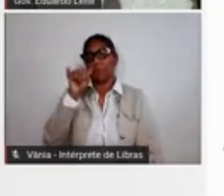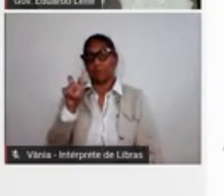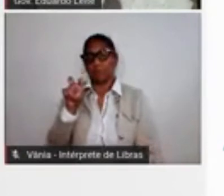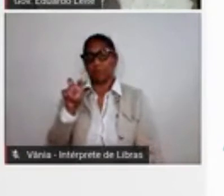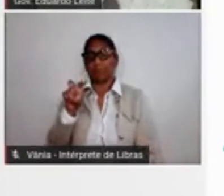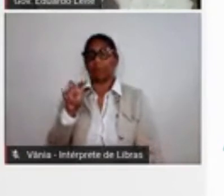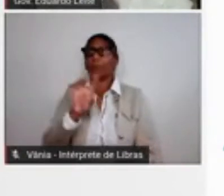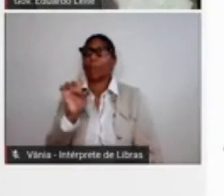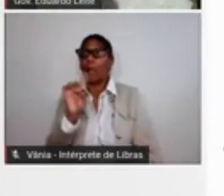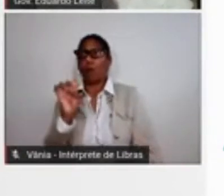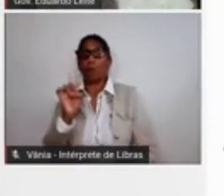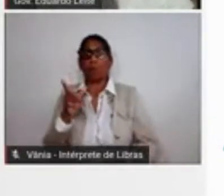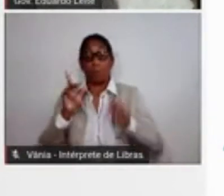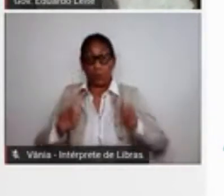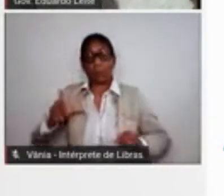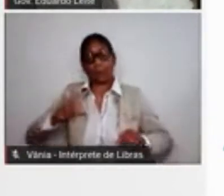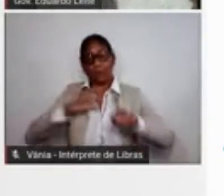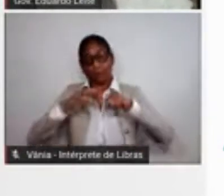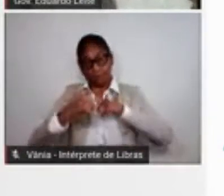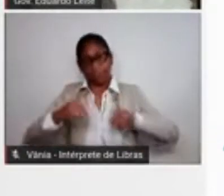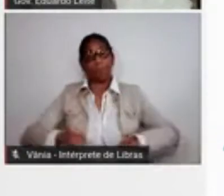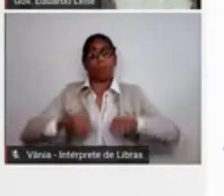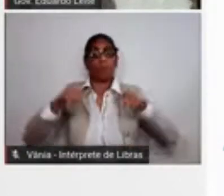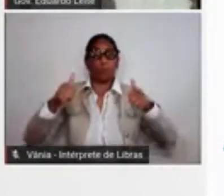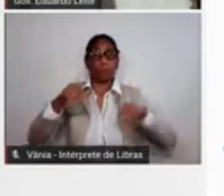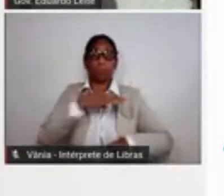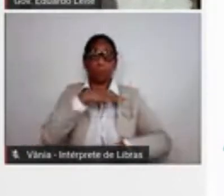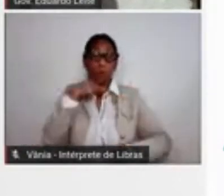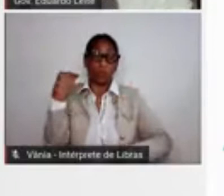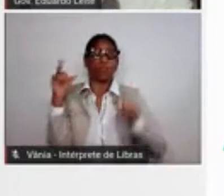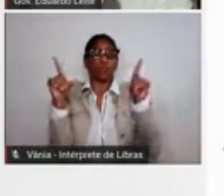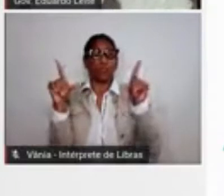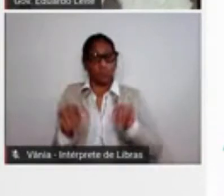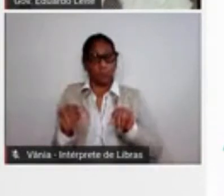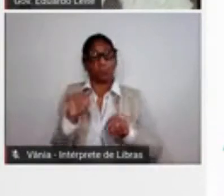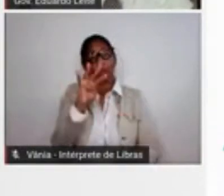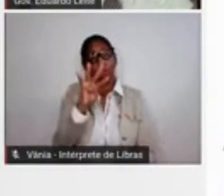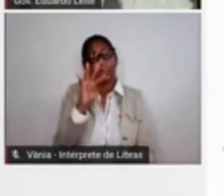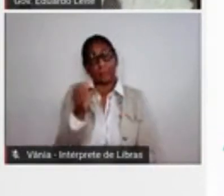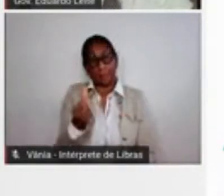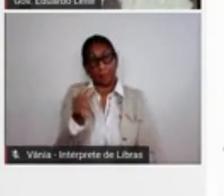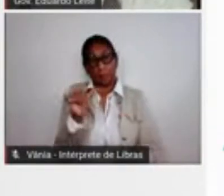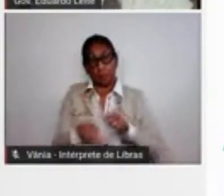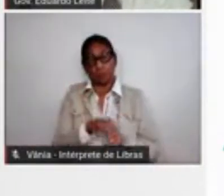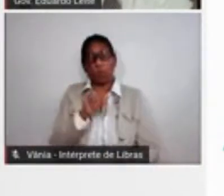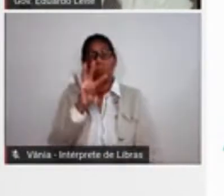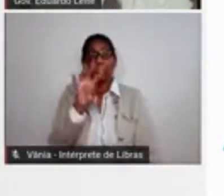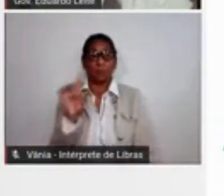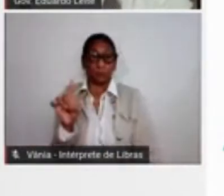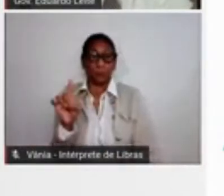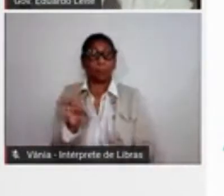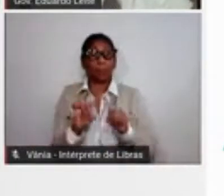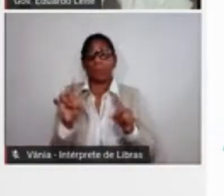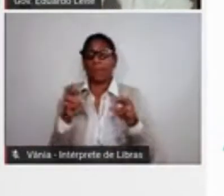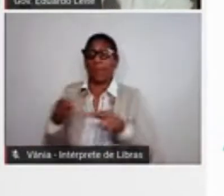em relação aos casos recuperados. Óbitos também teve uma pequena redução, de 46 para 41, mas como eu disse, a região metropolitana está inserida